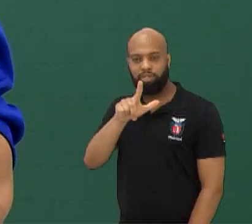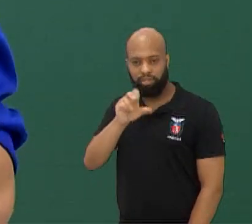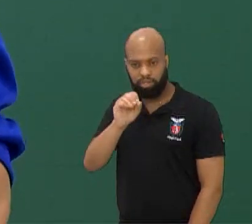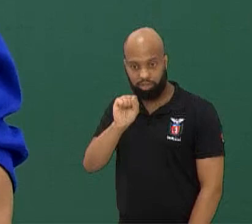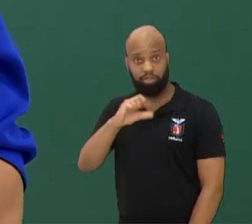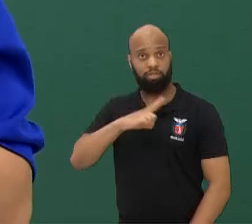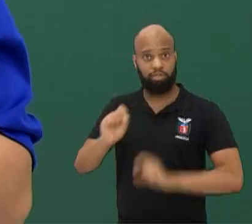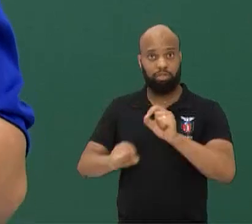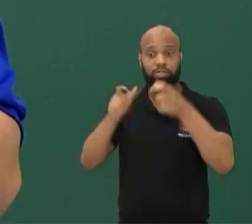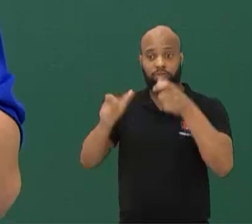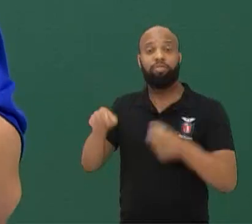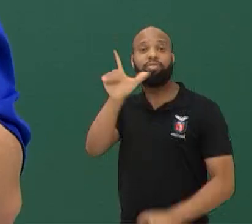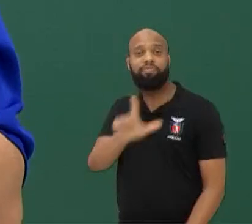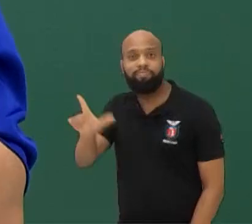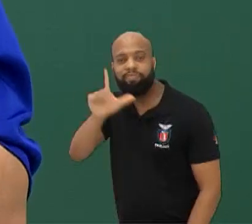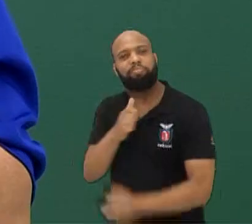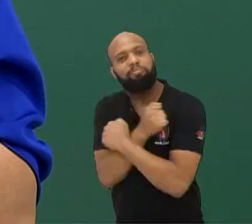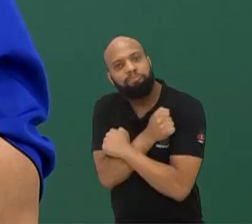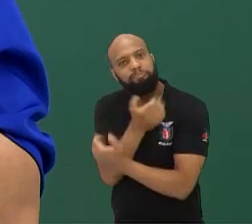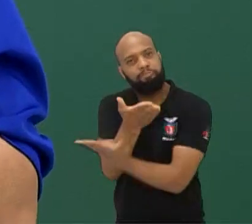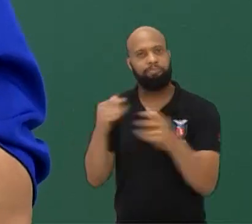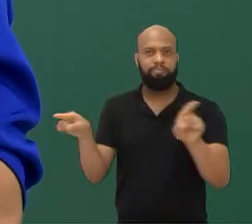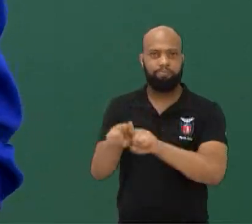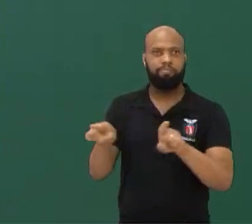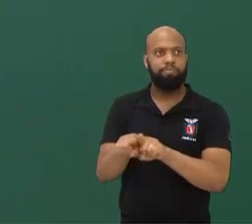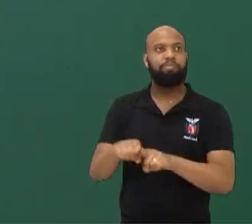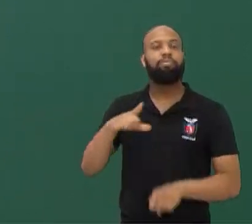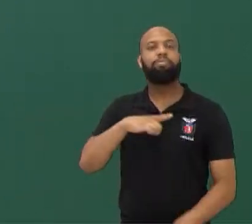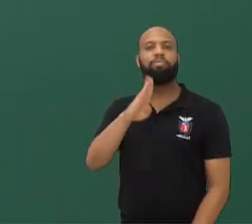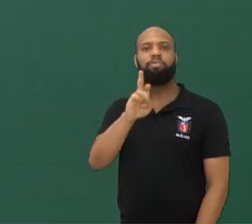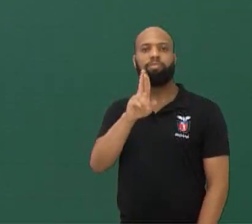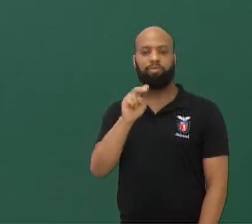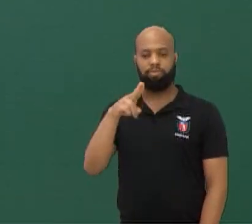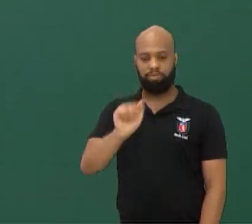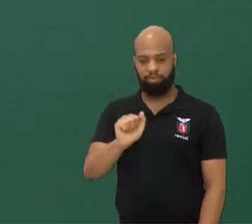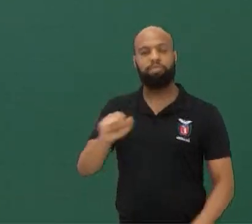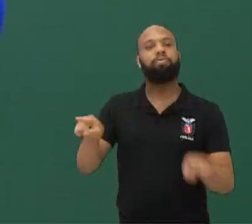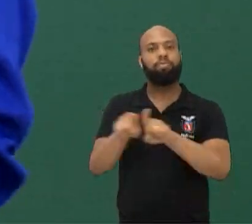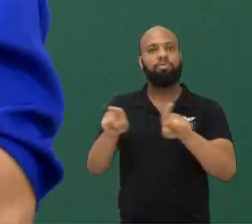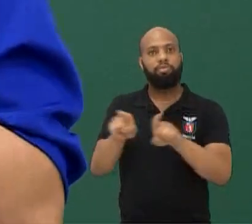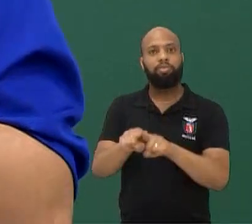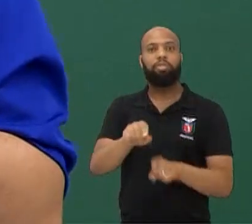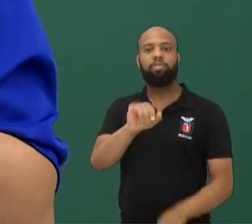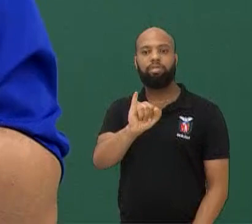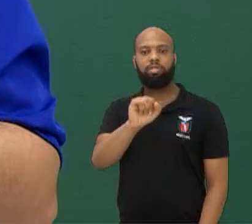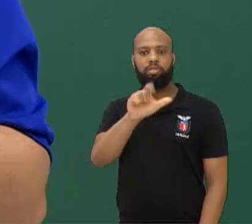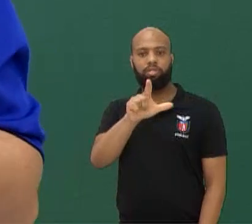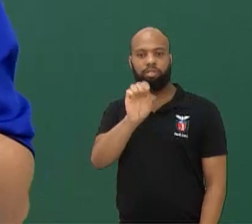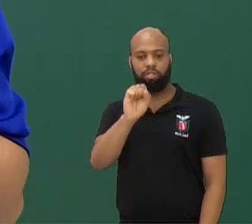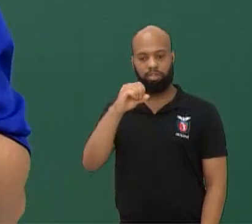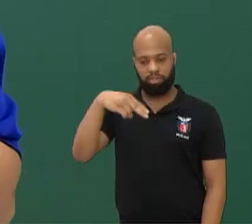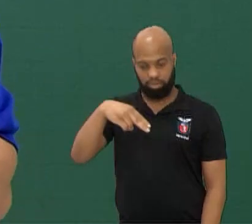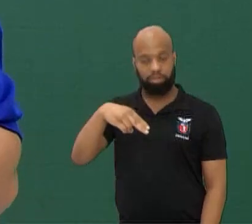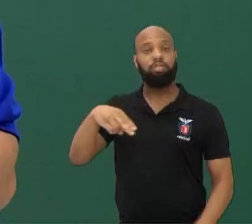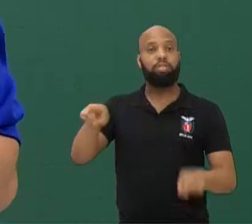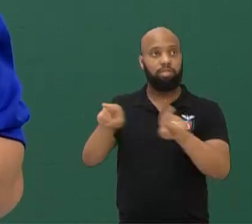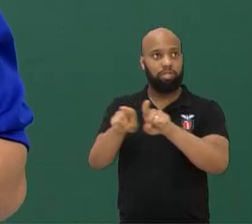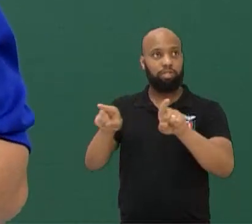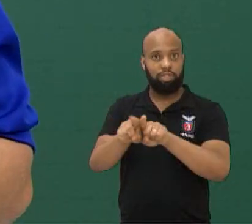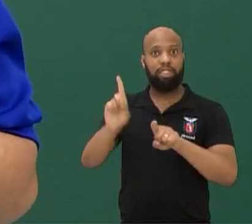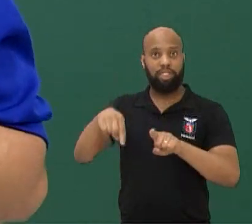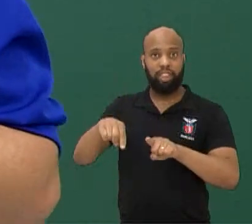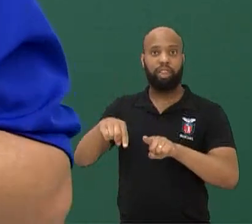Adélia Dionísio, lá de Londrina. Um abraço, Carlos. Ainda, a Bruna Luísa Dalmoro e o Wilson, do Colégio Wilson Joffre,